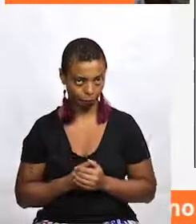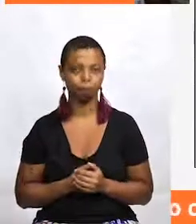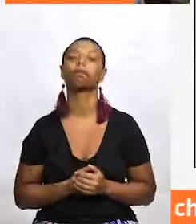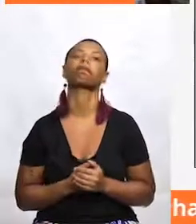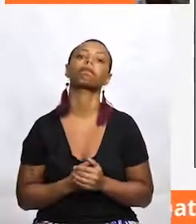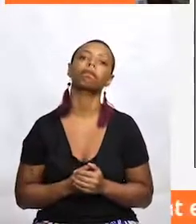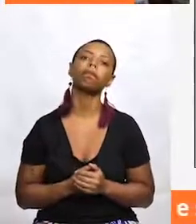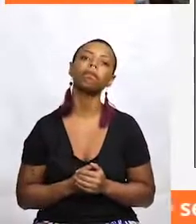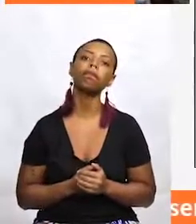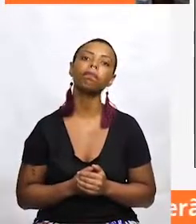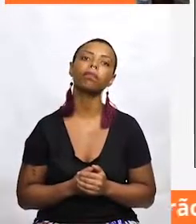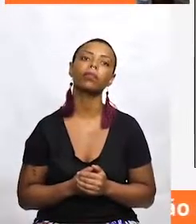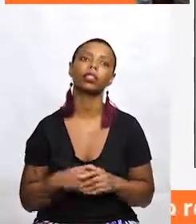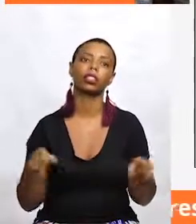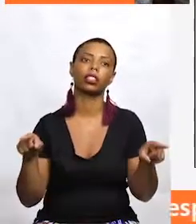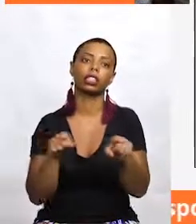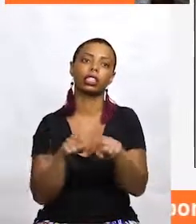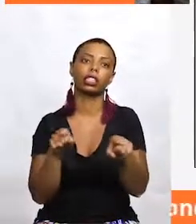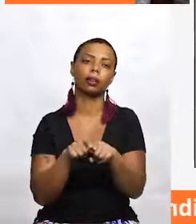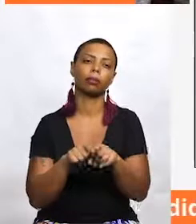Tem também... Daí